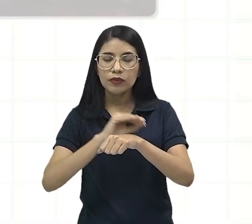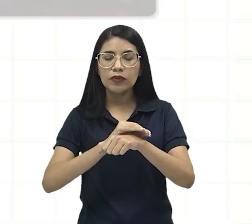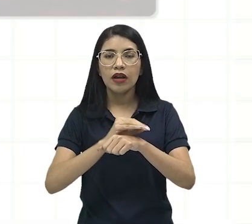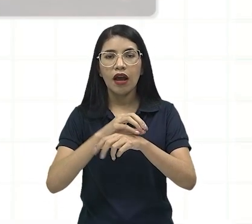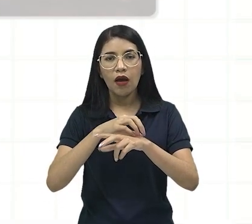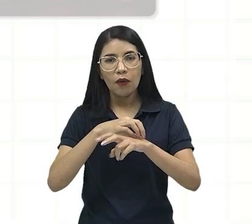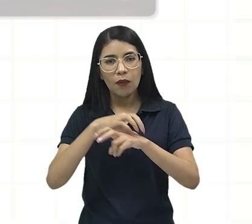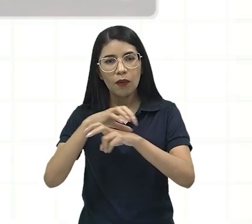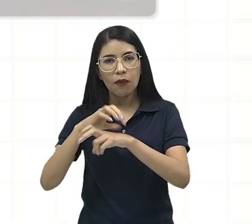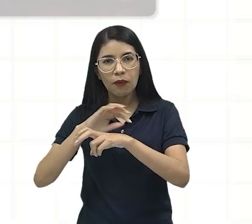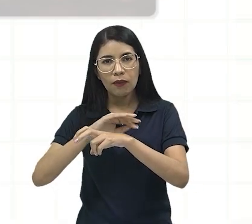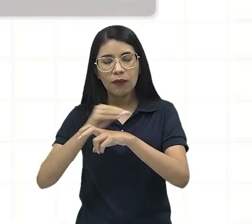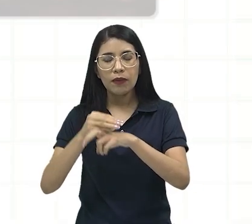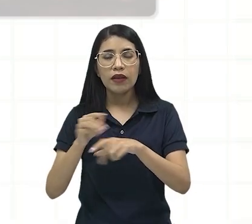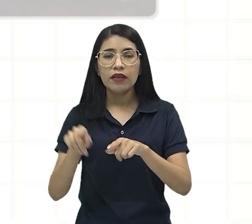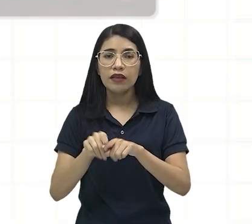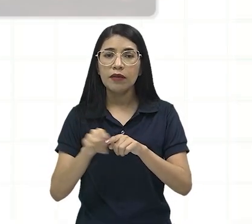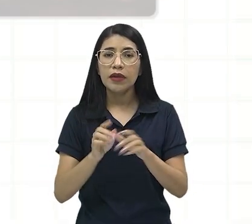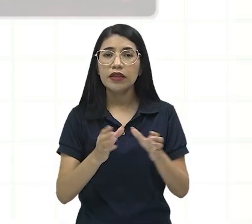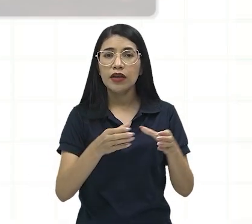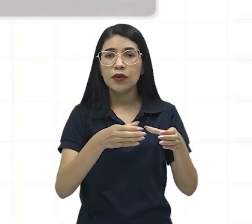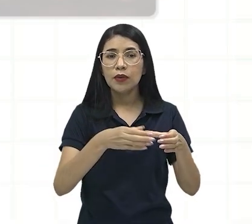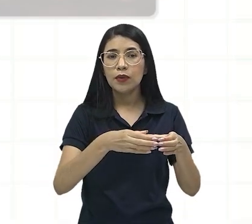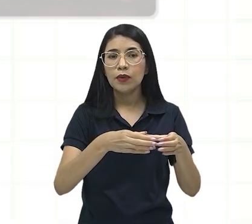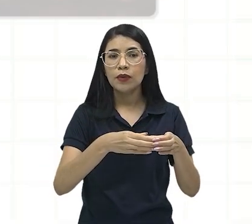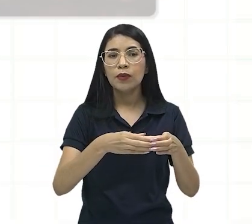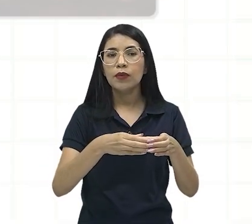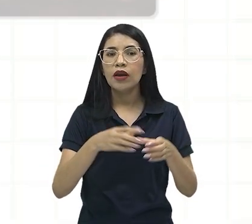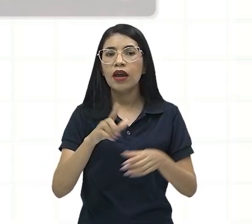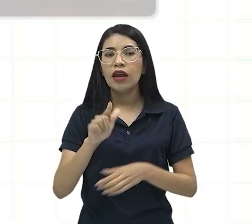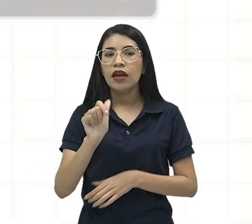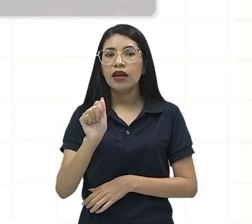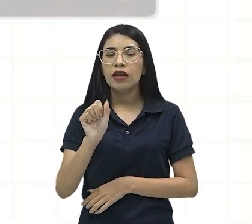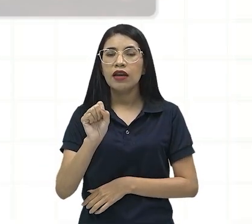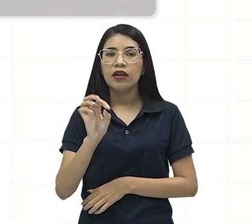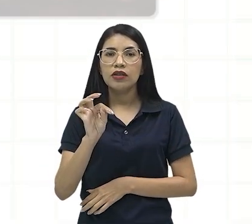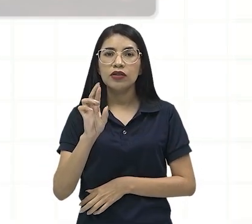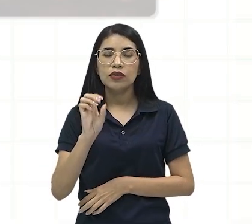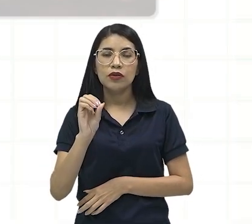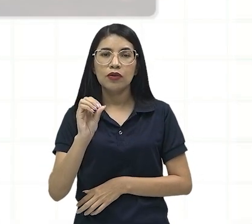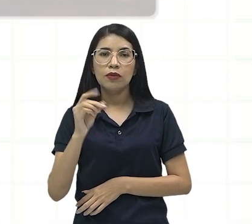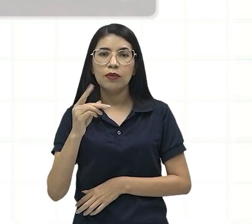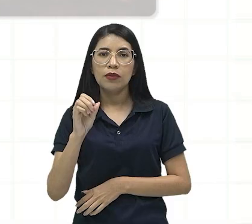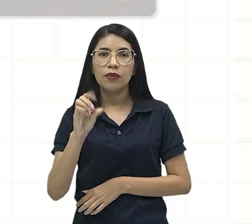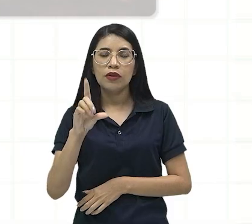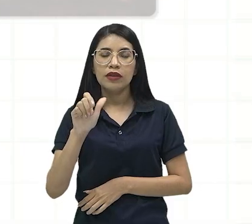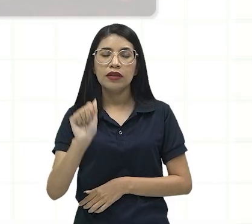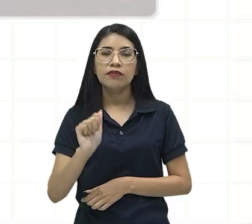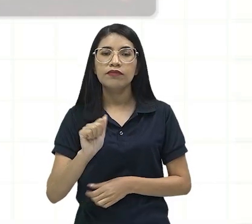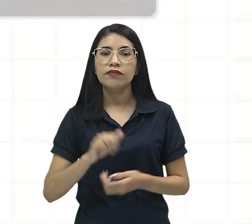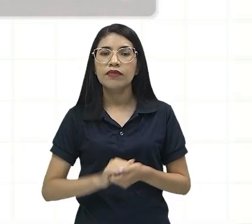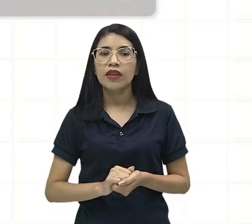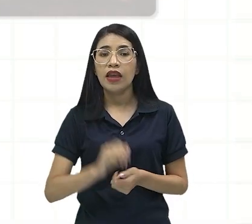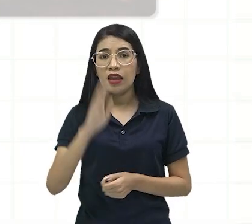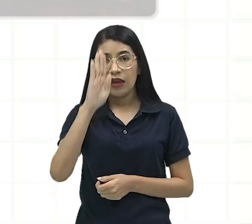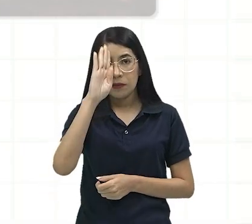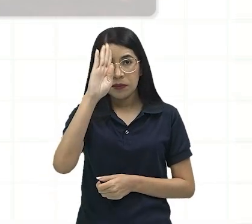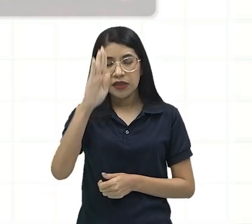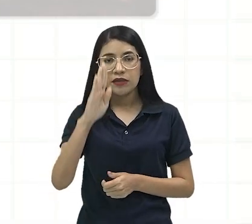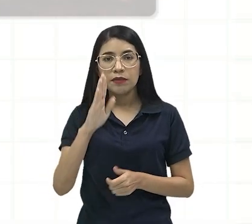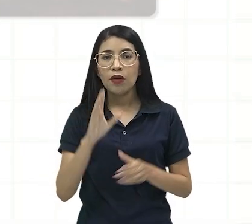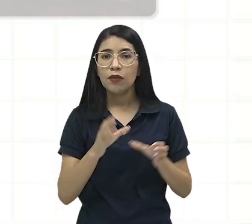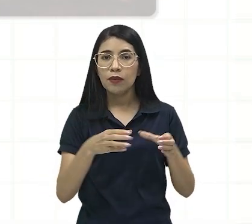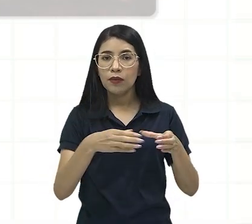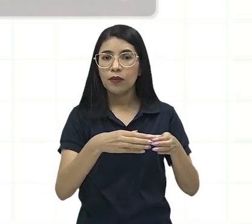molúsculos também, eles são classificados aí como gastrópoda, é a maior classificação, né,